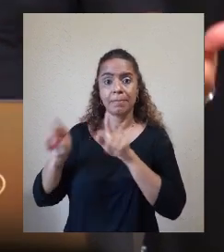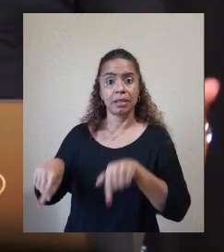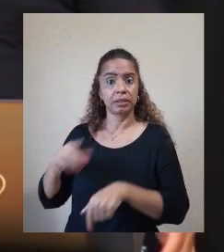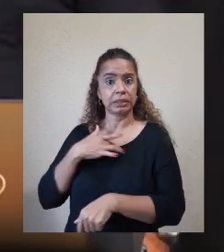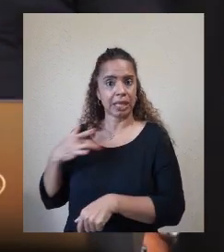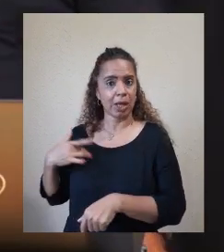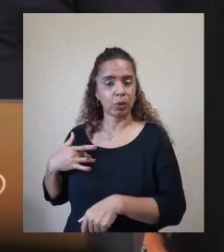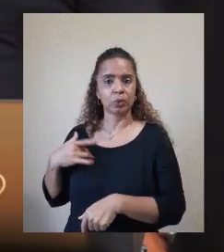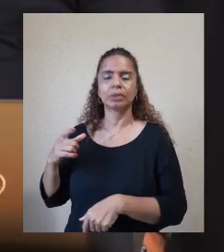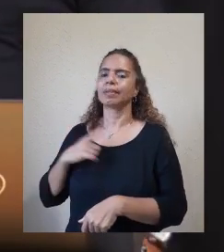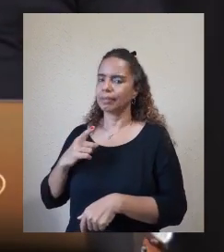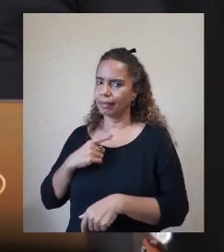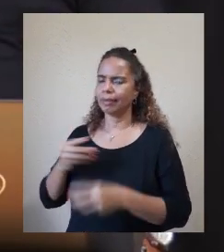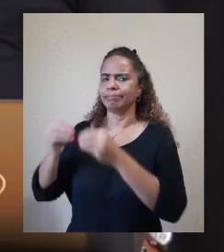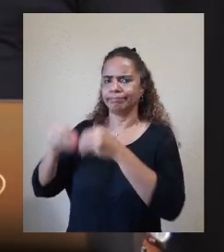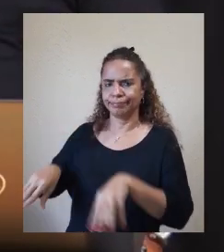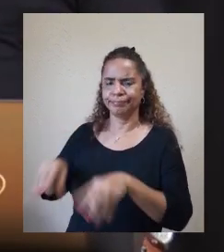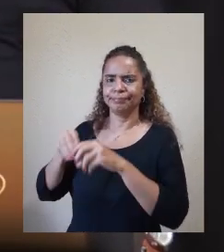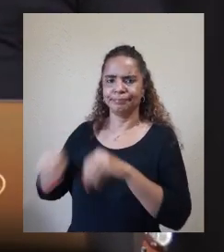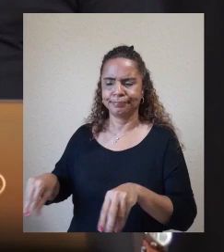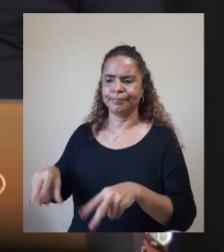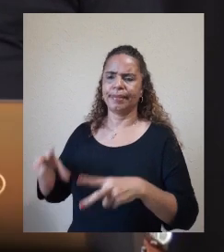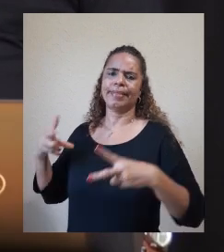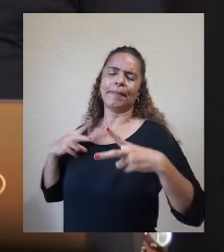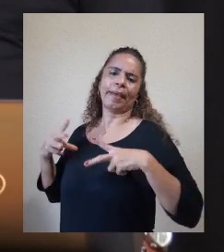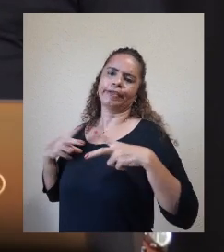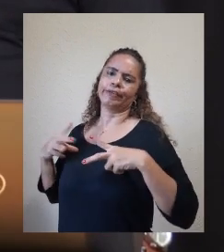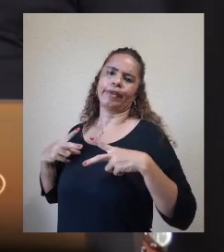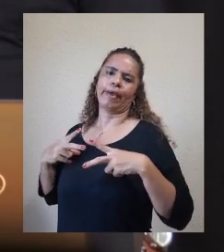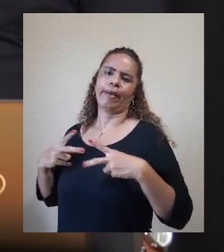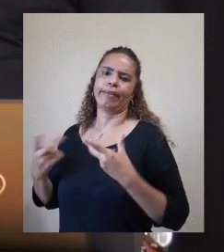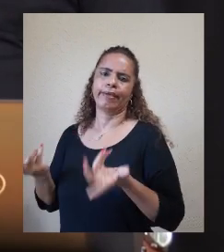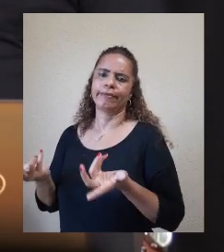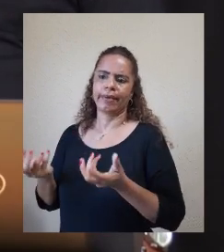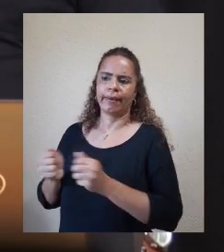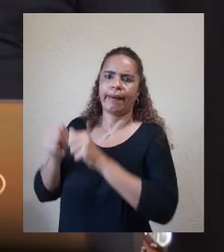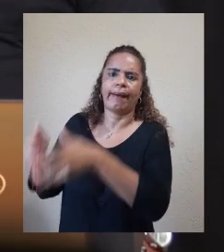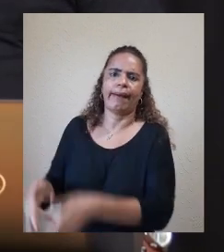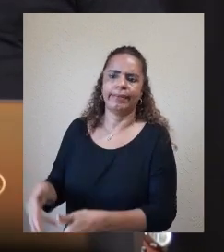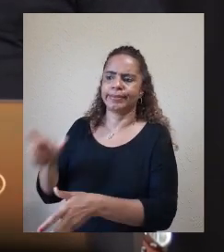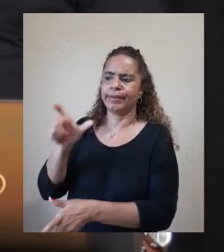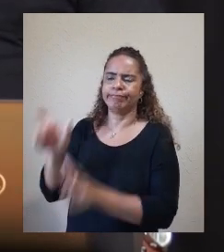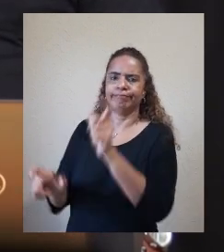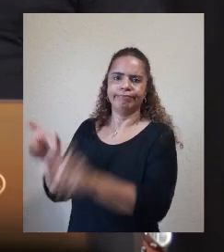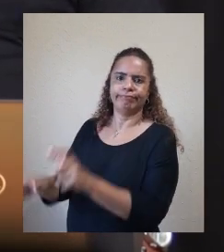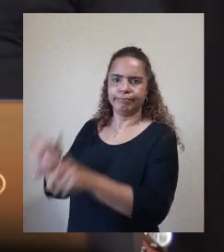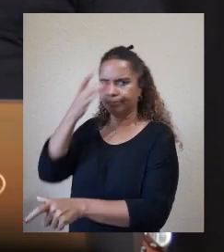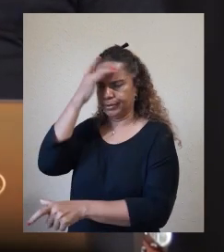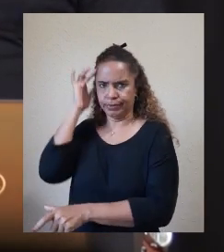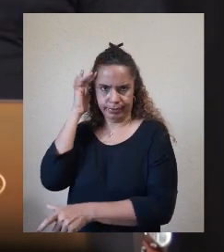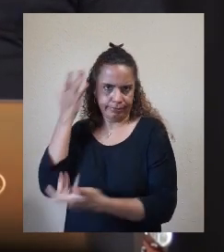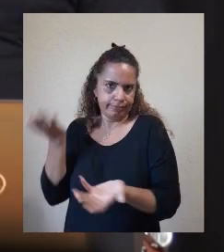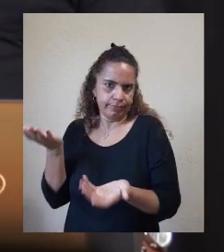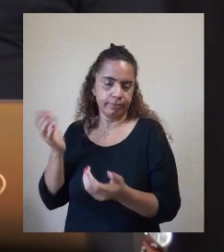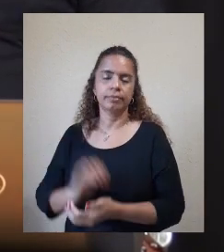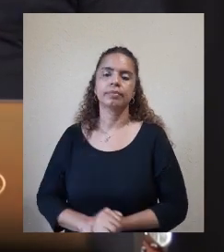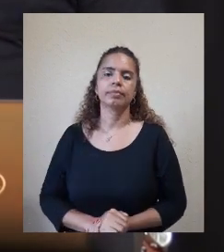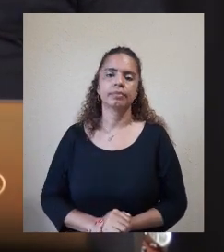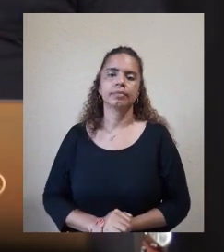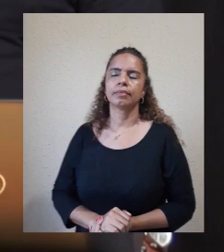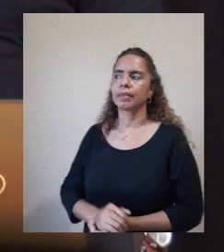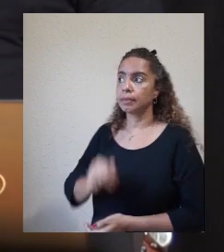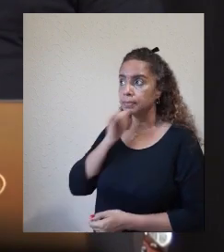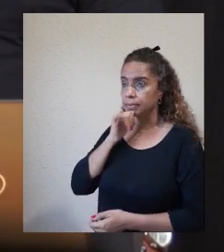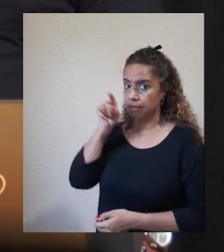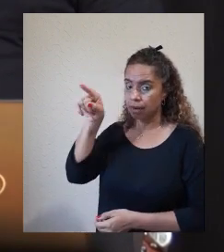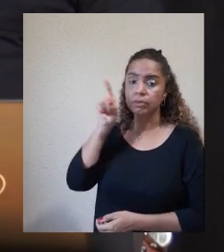vão arcar com esse custo para fazer essas informações. Você vê, por exemplo, o que está acontecendo nos Estados Unidos, está numa situação tão ruim quanto a nossa, um pouquinho na